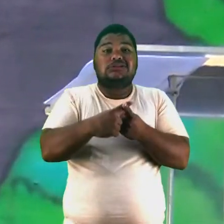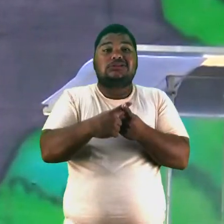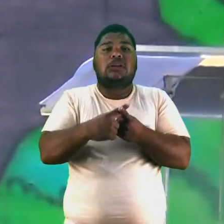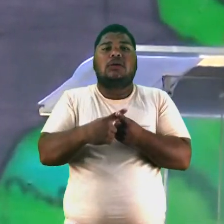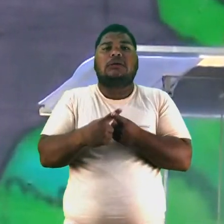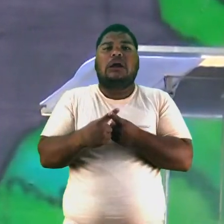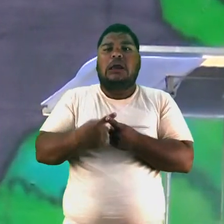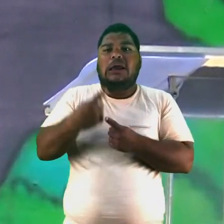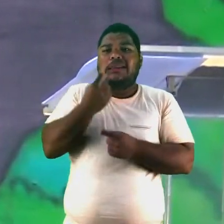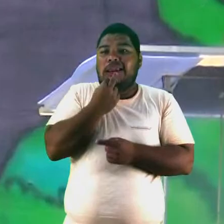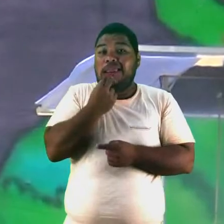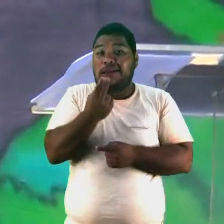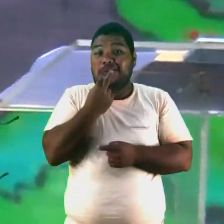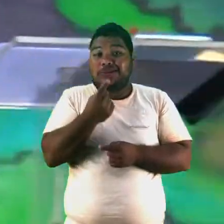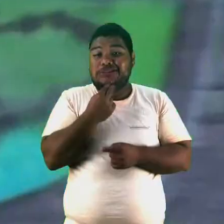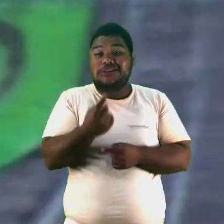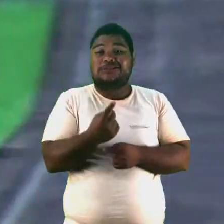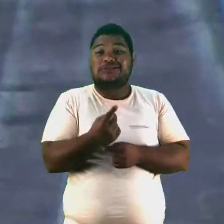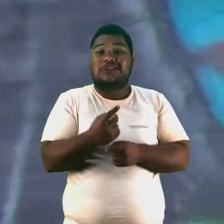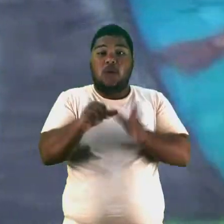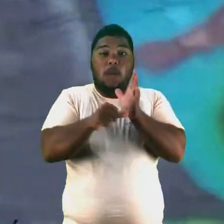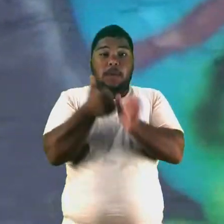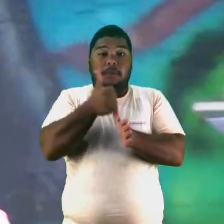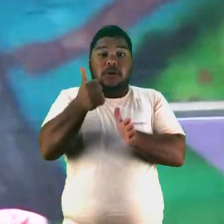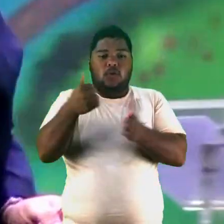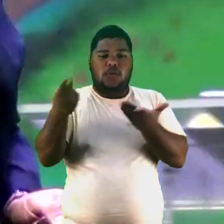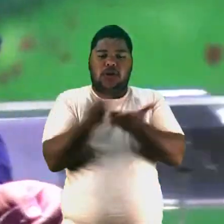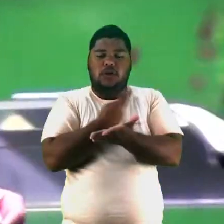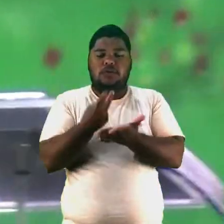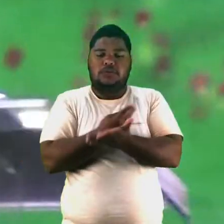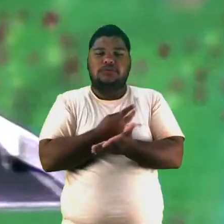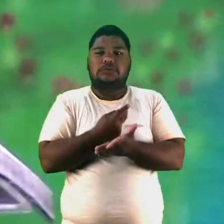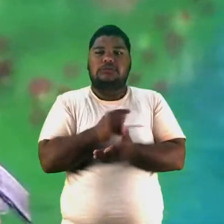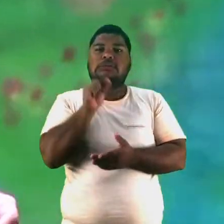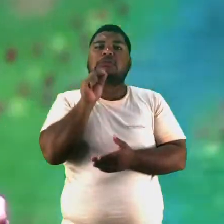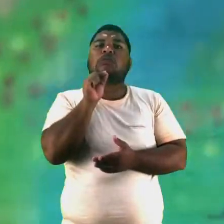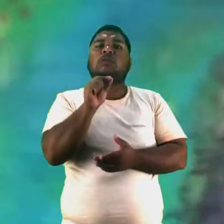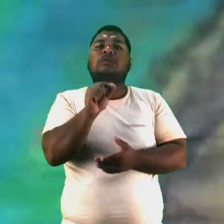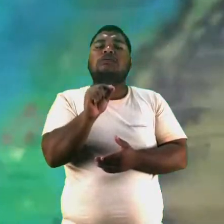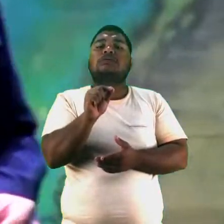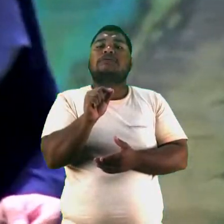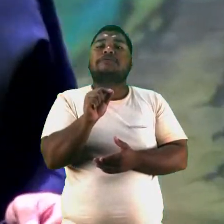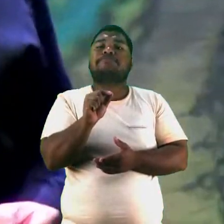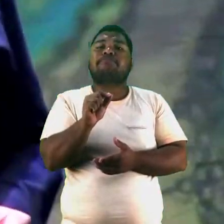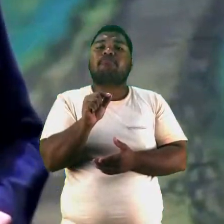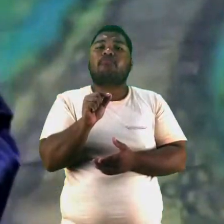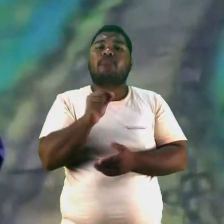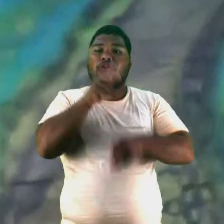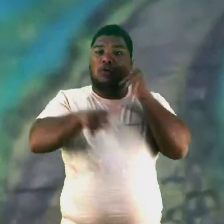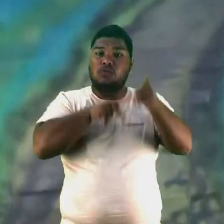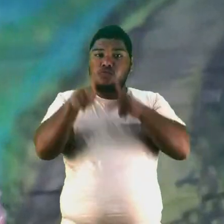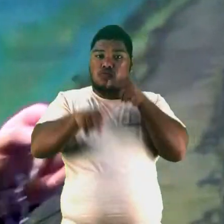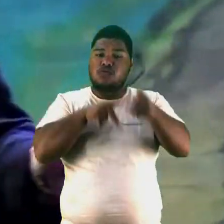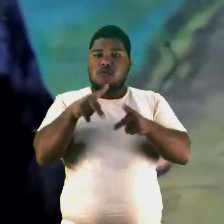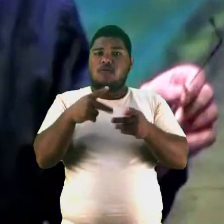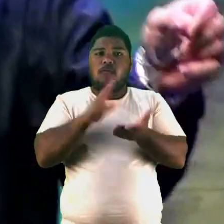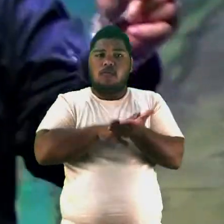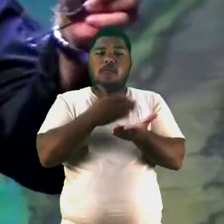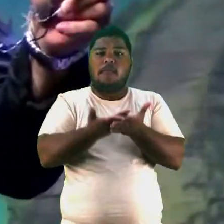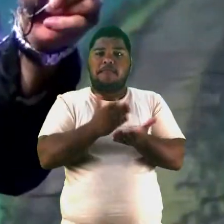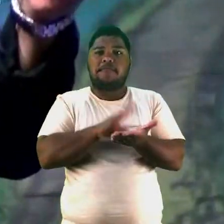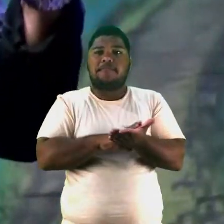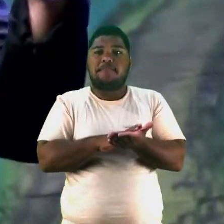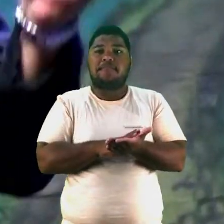peculiaridades. E o primeiro erro que muitos exegetas cometeram, muitos tradutores cometeram,